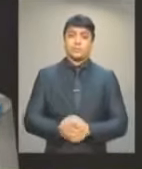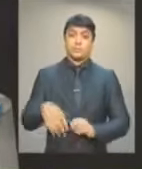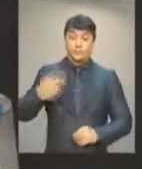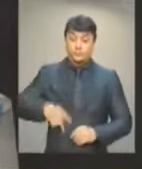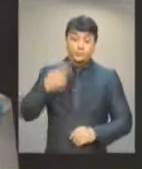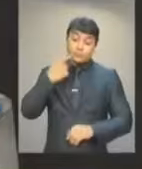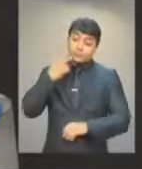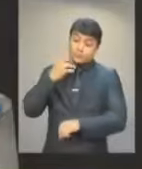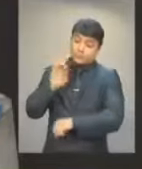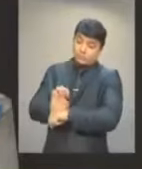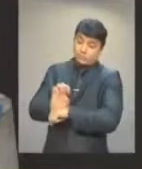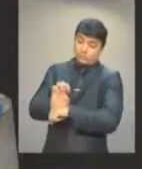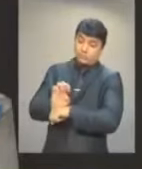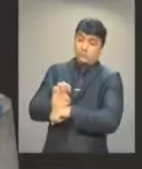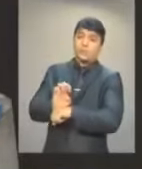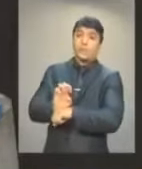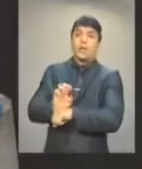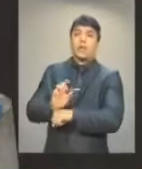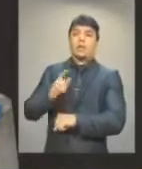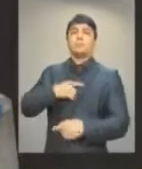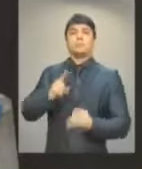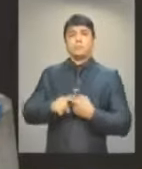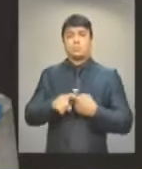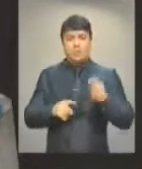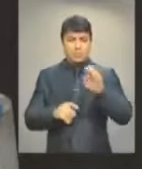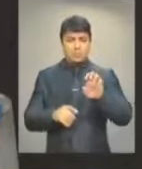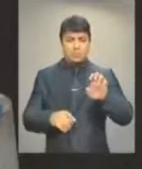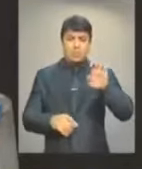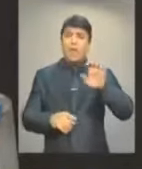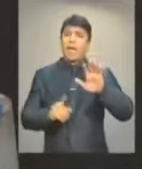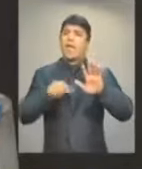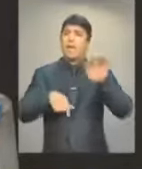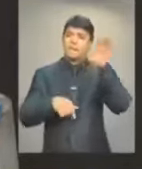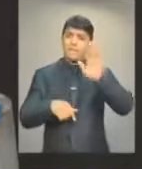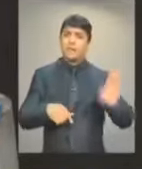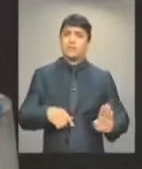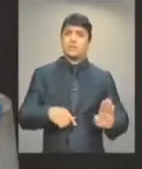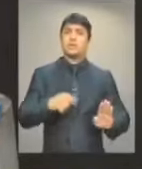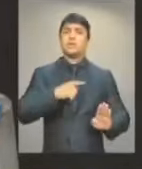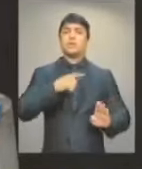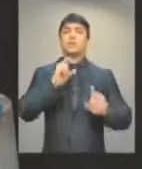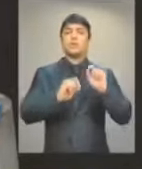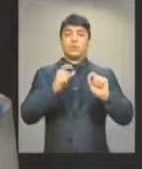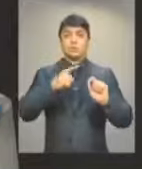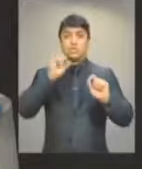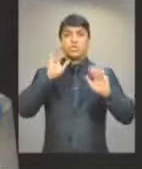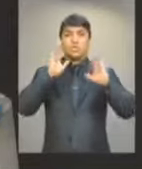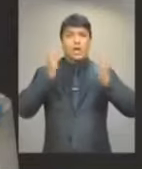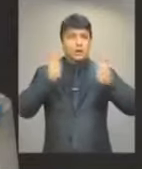estado do Ceará, como de resto no Brasil, ficaram